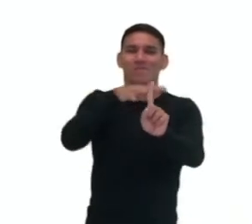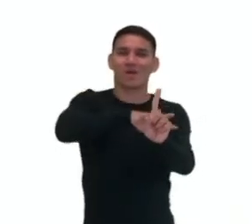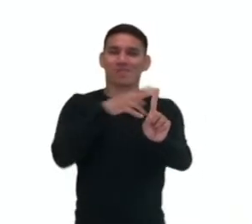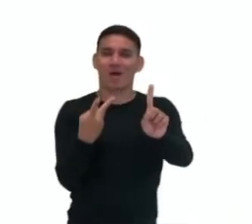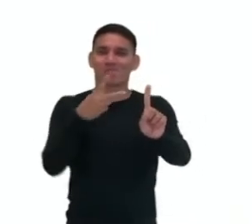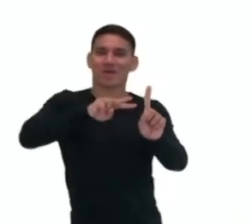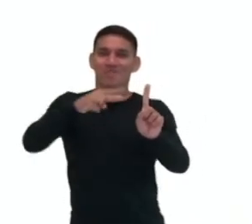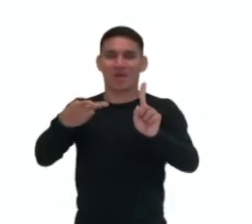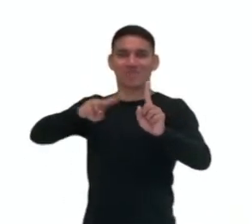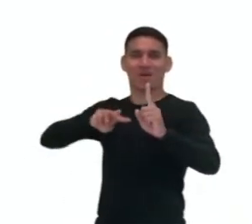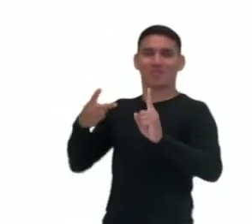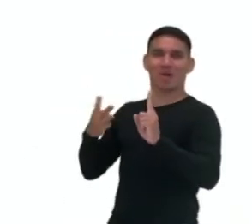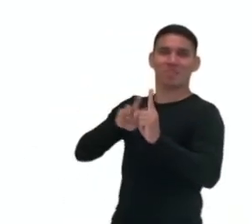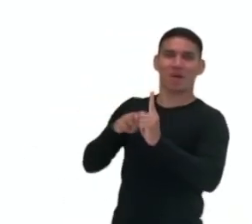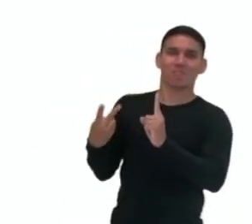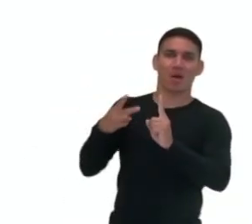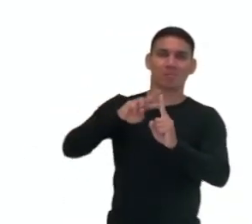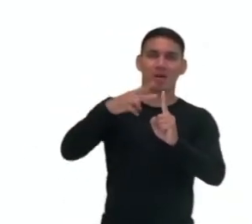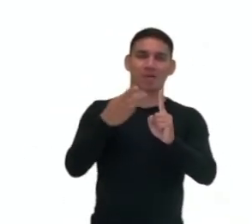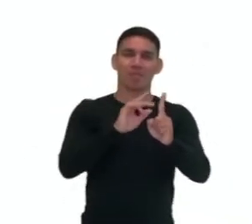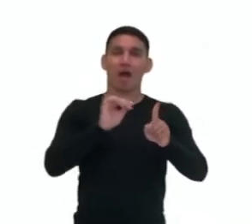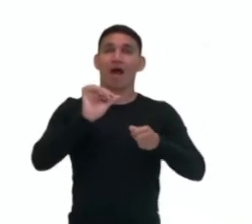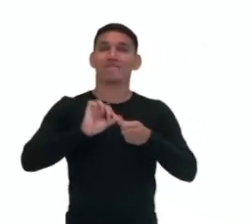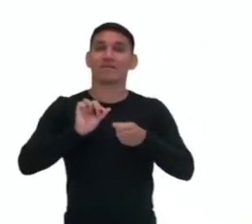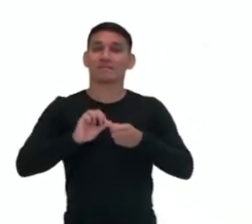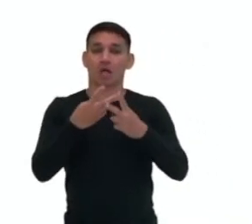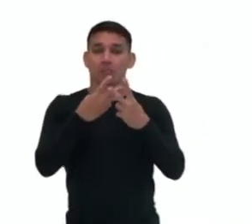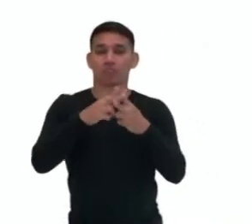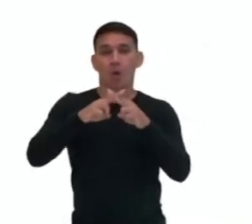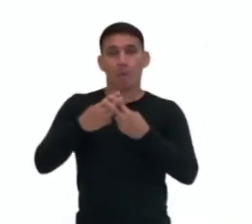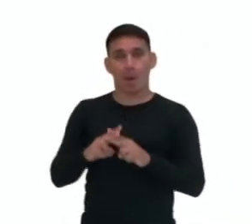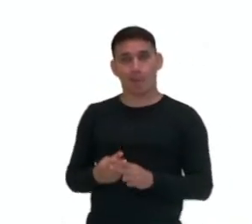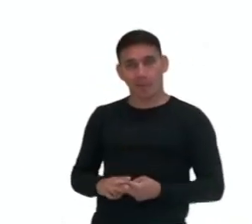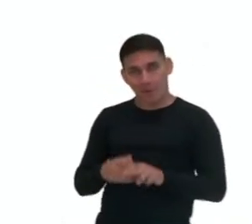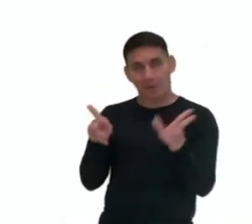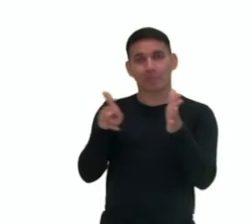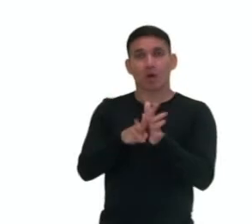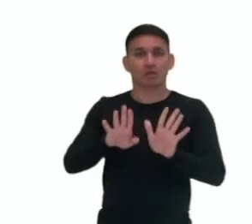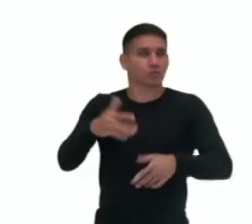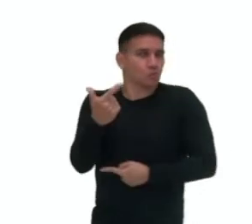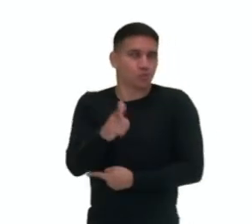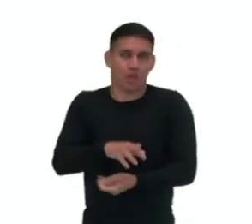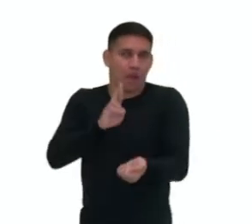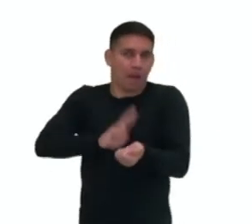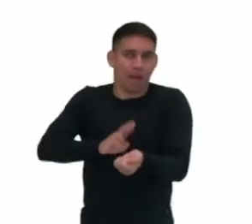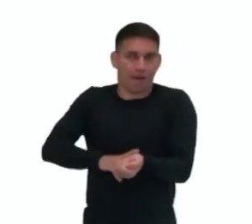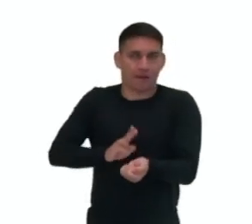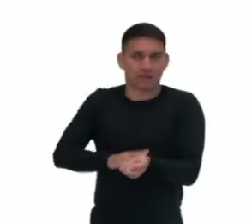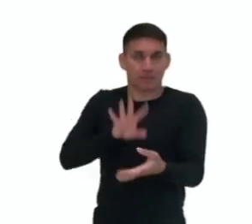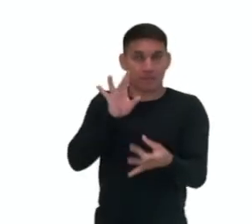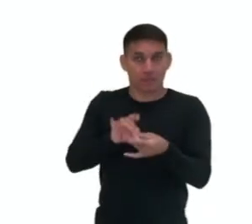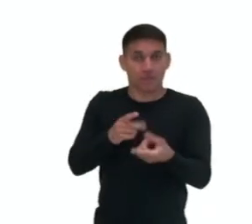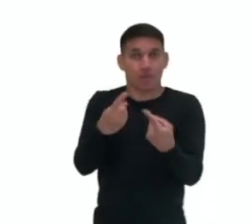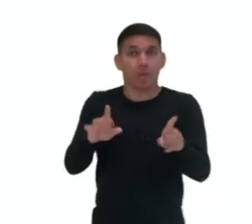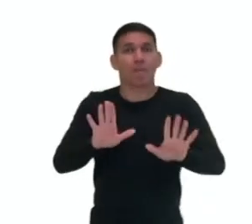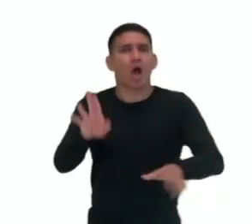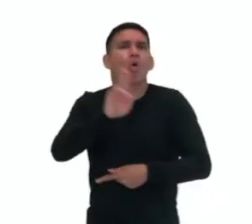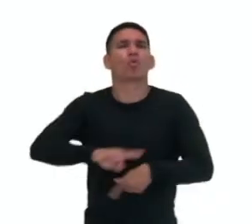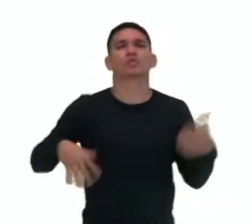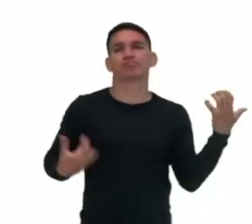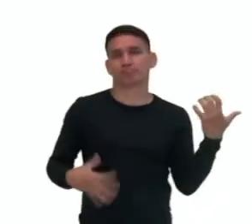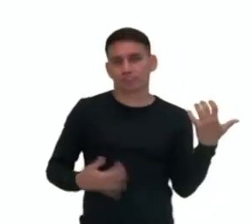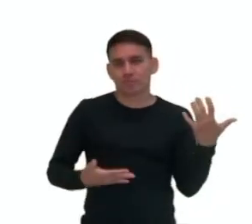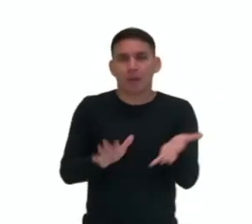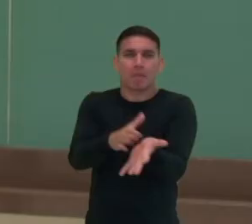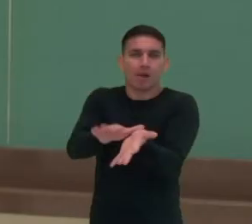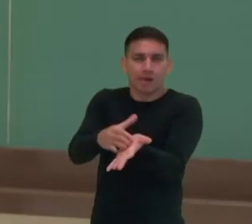formar desenhos trançados com elas. Não há um ritmo específico de música, mas costuma-se usar violão, pandeiro,